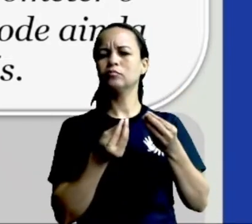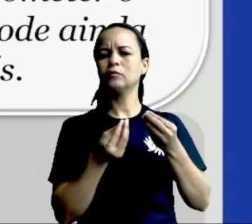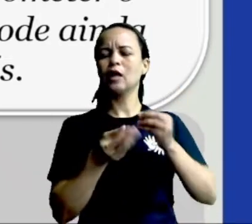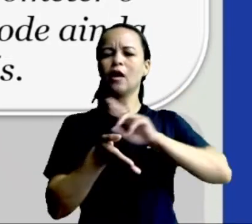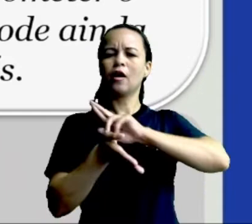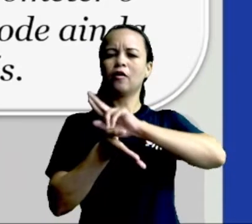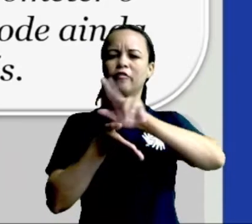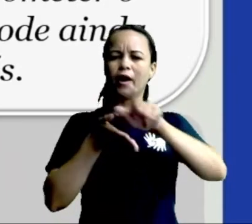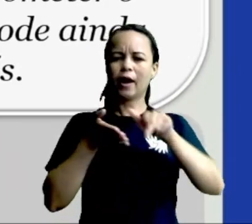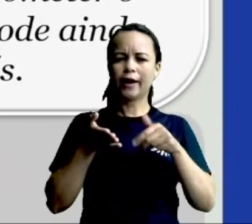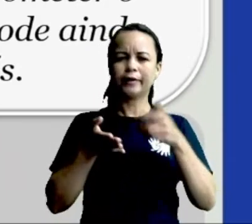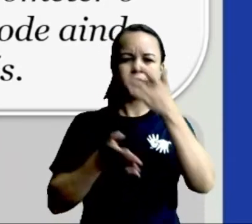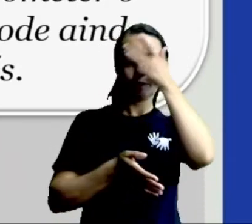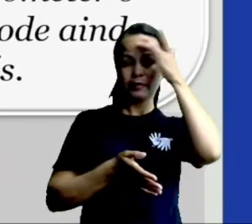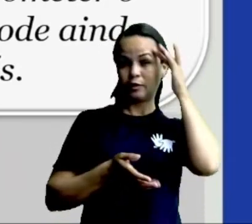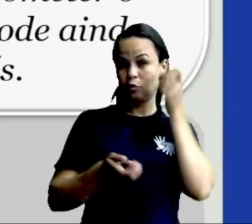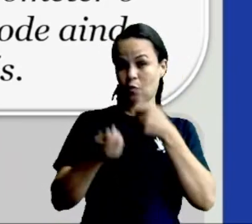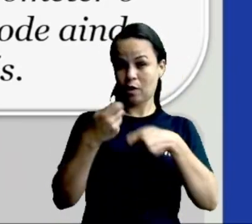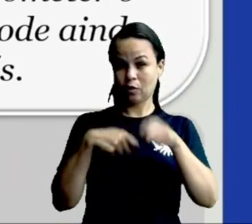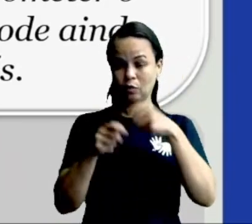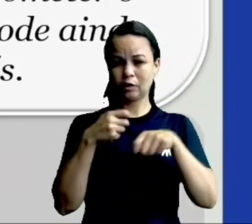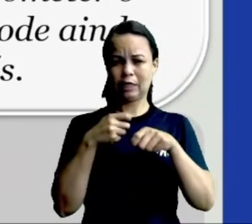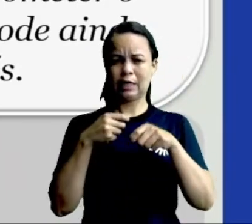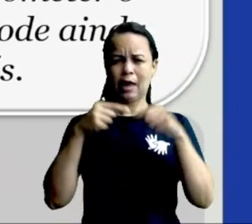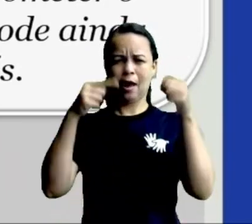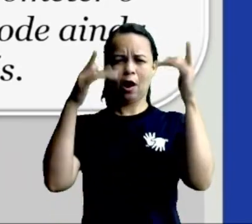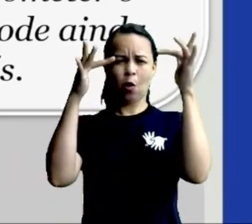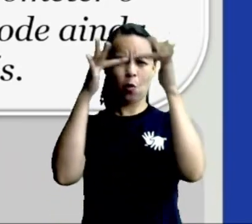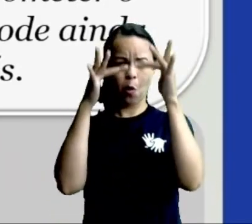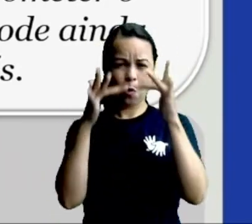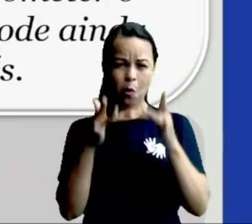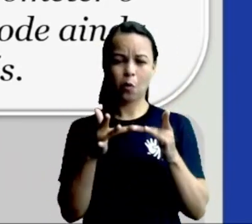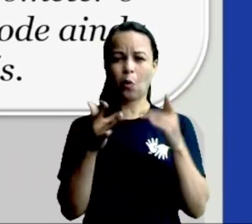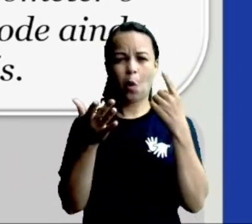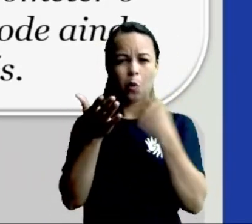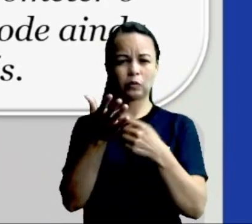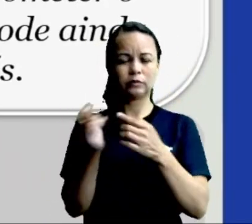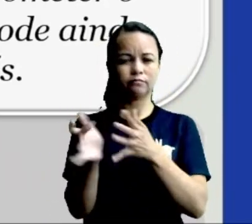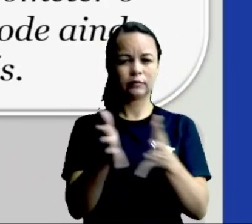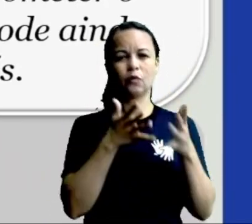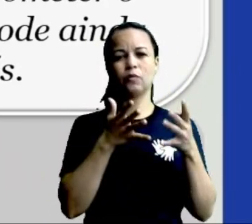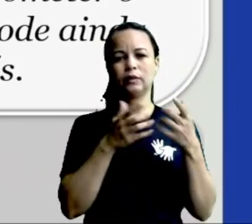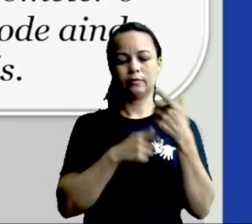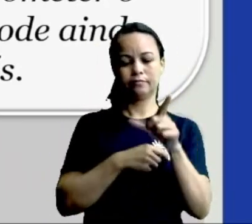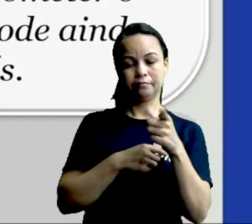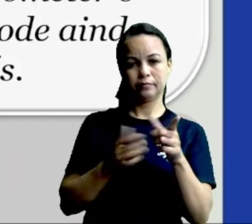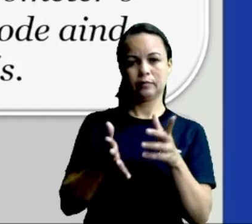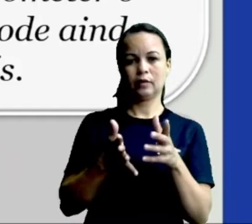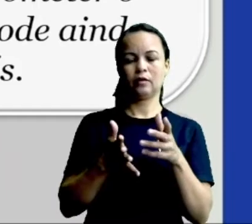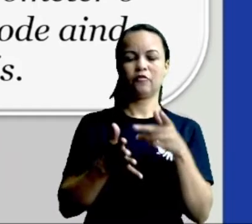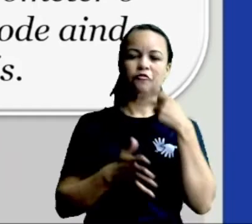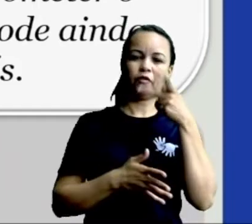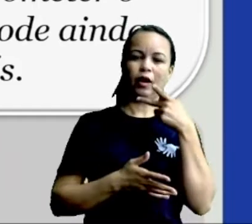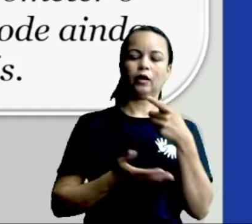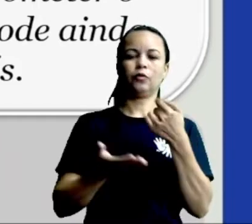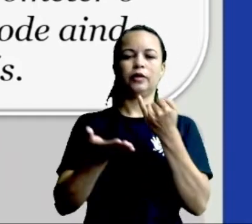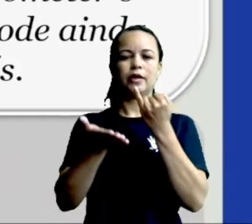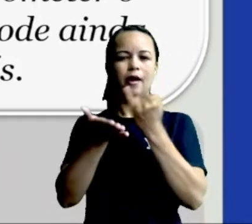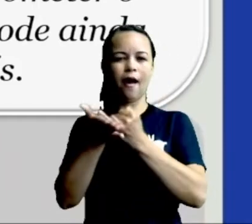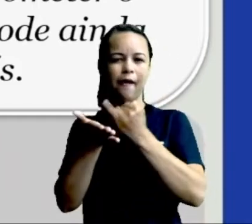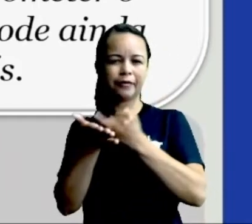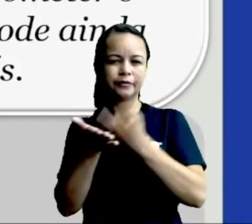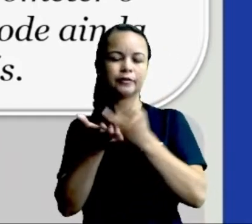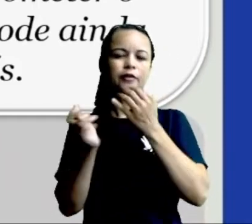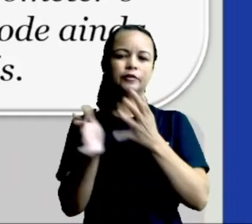muitos economistas não concordam com a tal ação, pois alegam que a redução de impostos